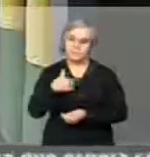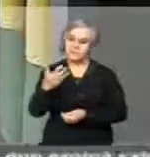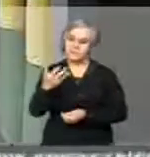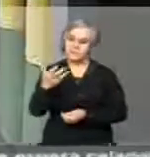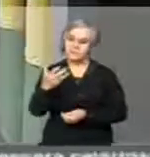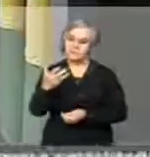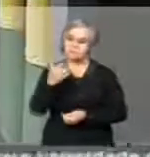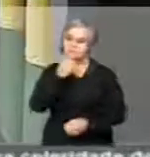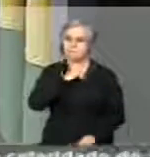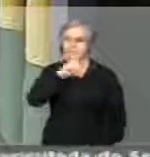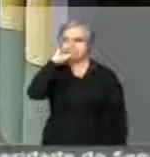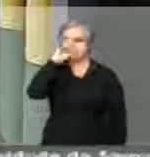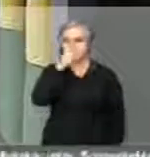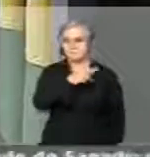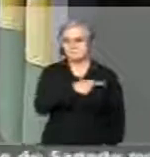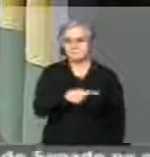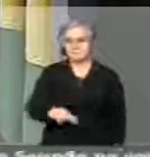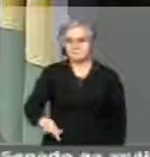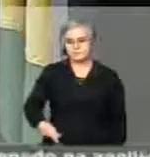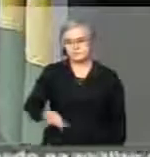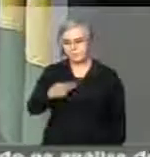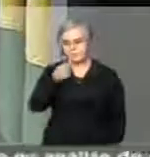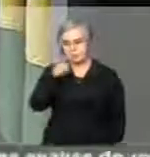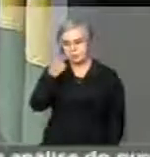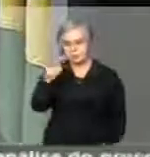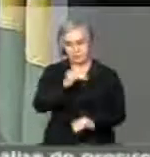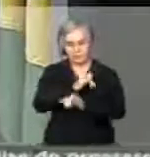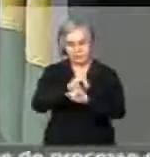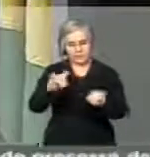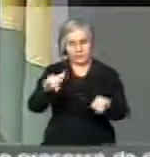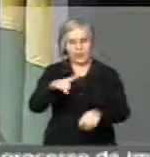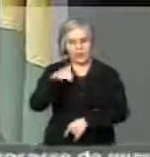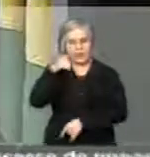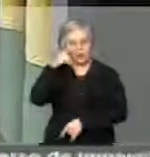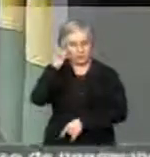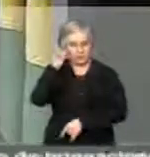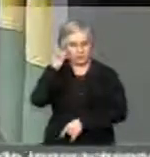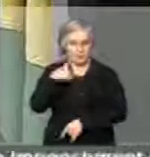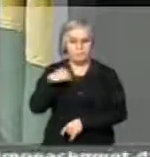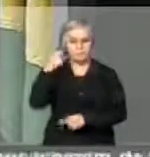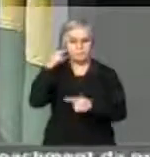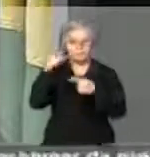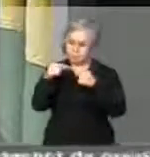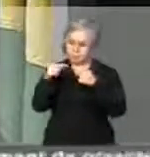presidente, dizer que ontem eu concordo com o que foi dito aqui.